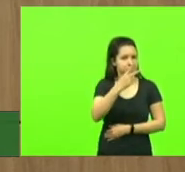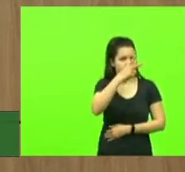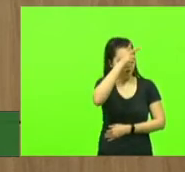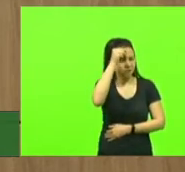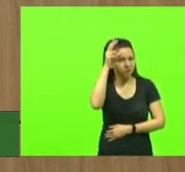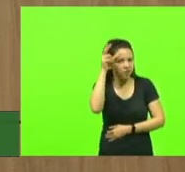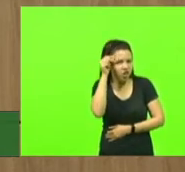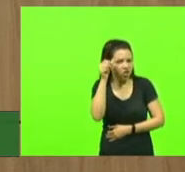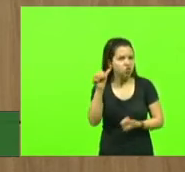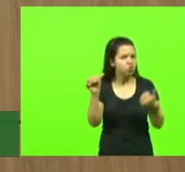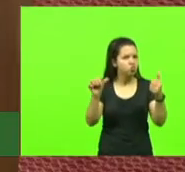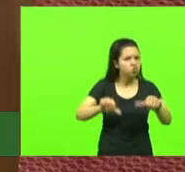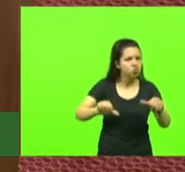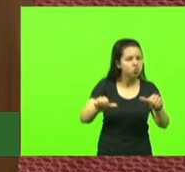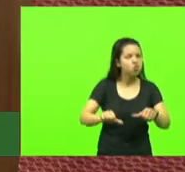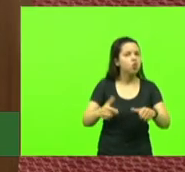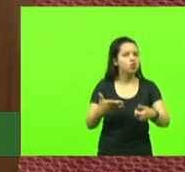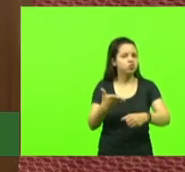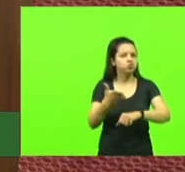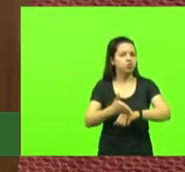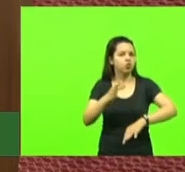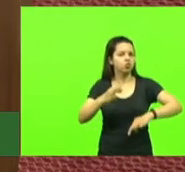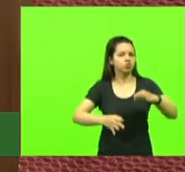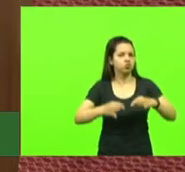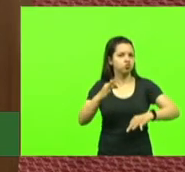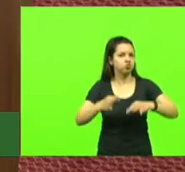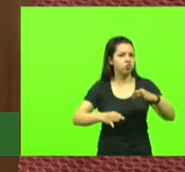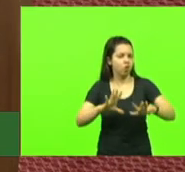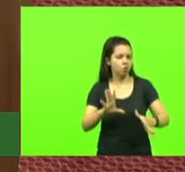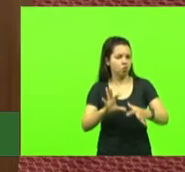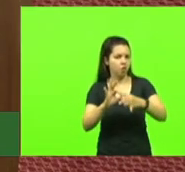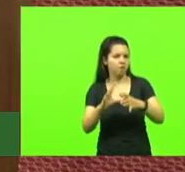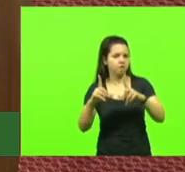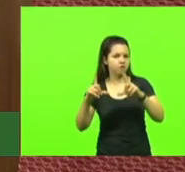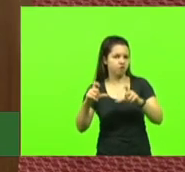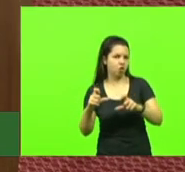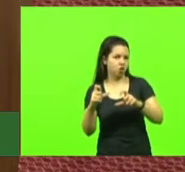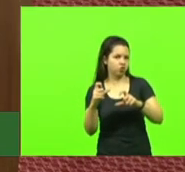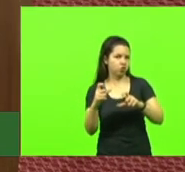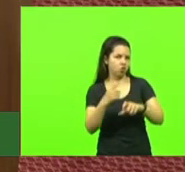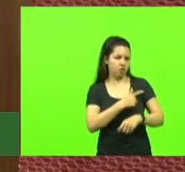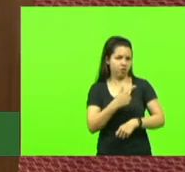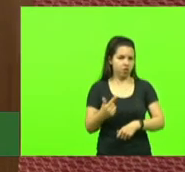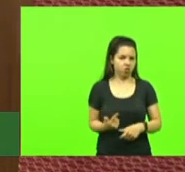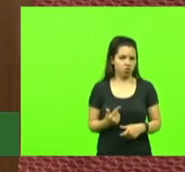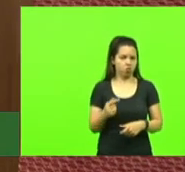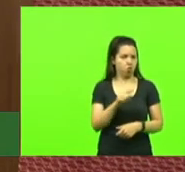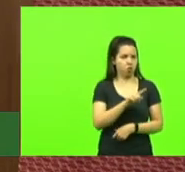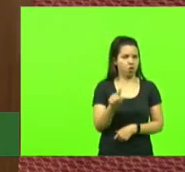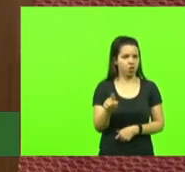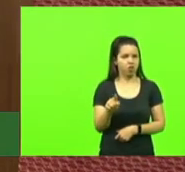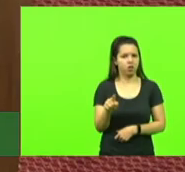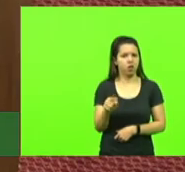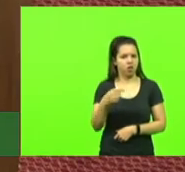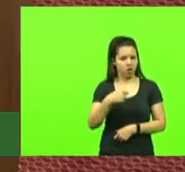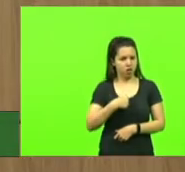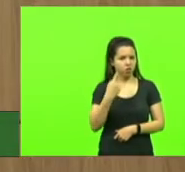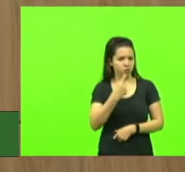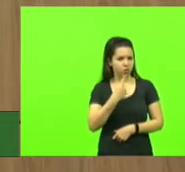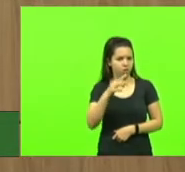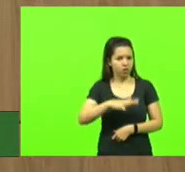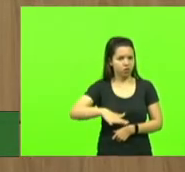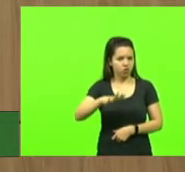crise, ele entrou com uma ação judicial para não linkar a foto do governador com ele. E eu, que sou deputado da região, estou